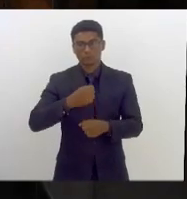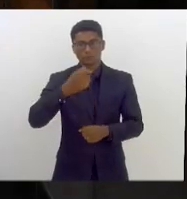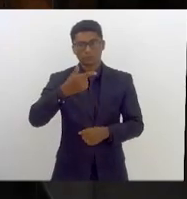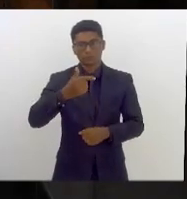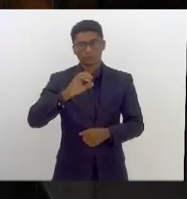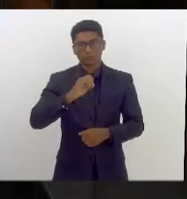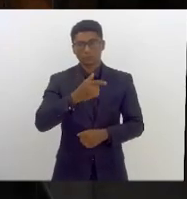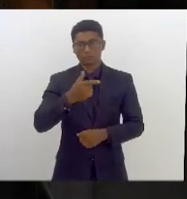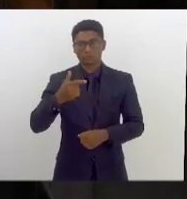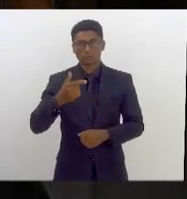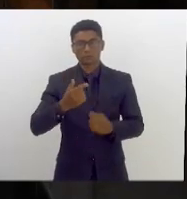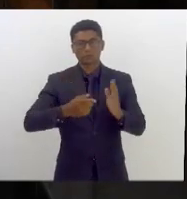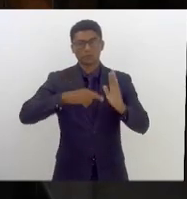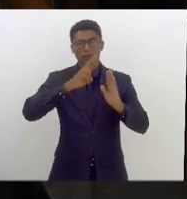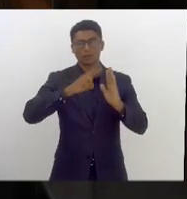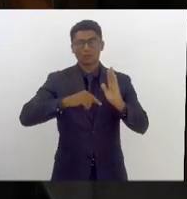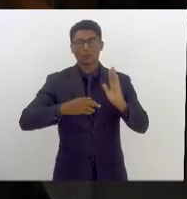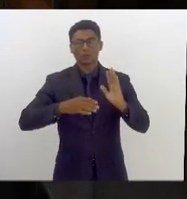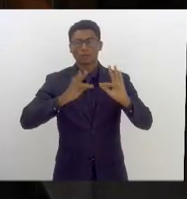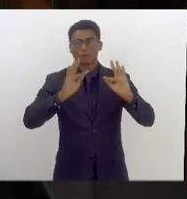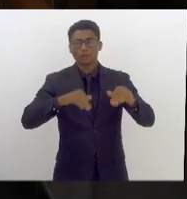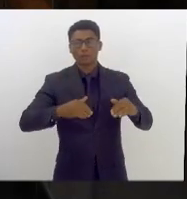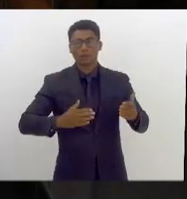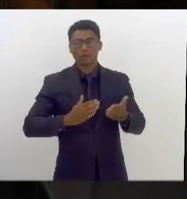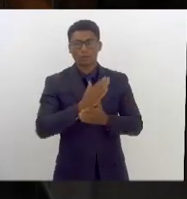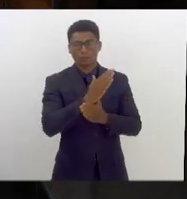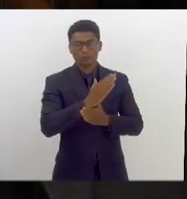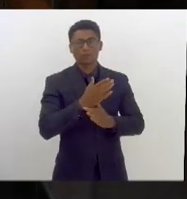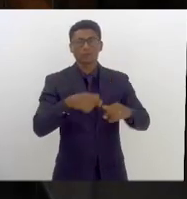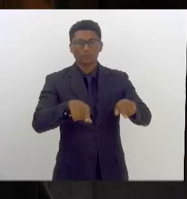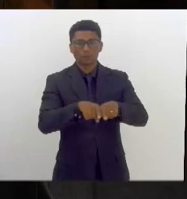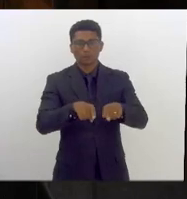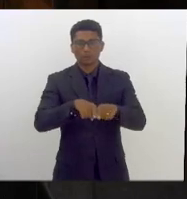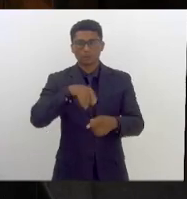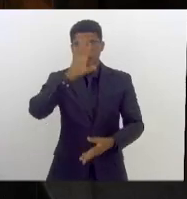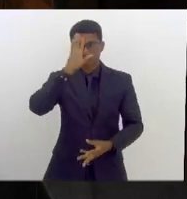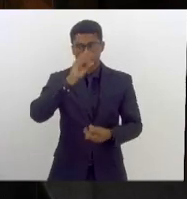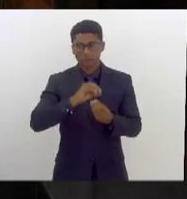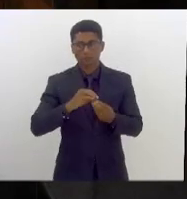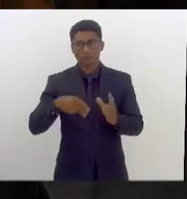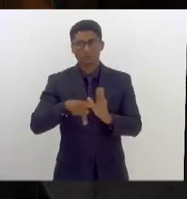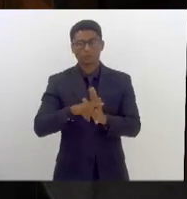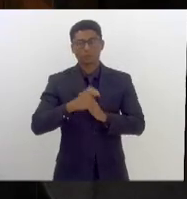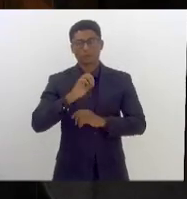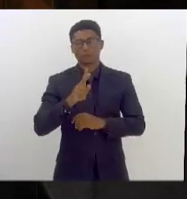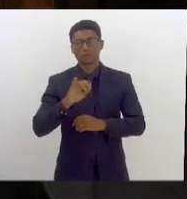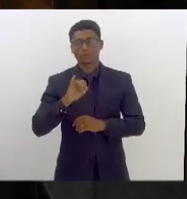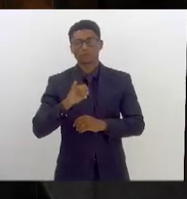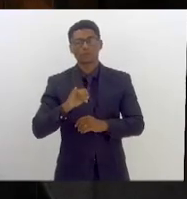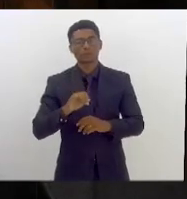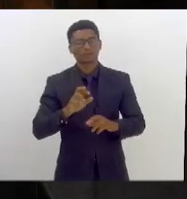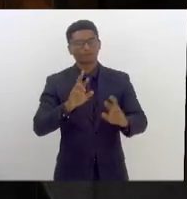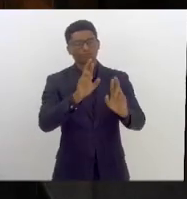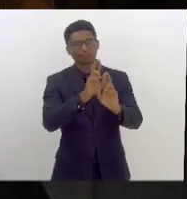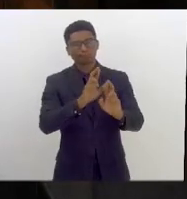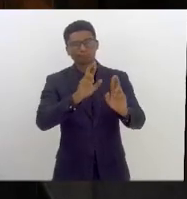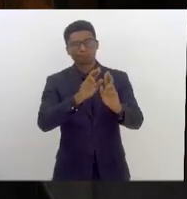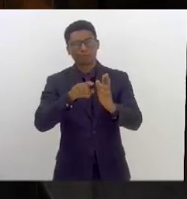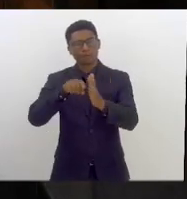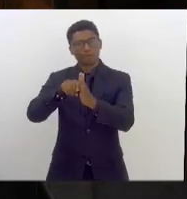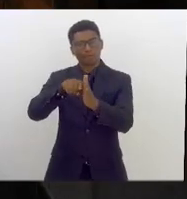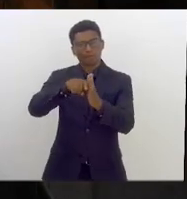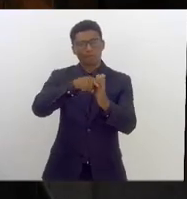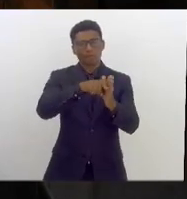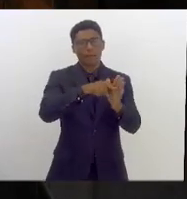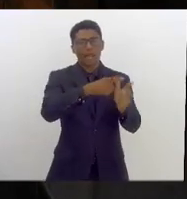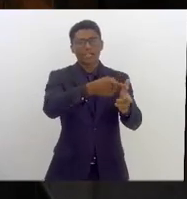que aprovou o relatório final e as conclusões da CPI que investigou o crescimento da